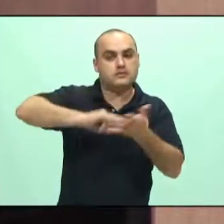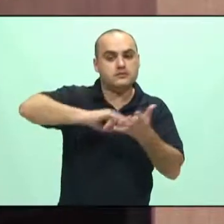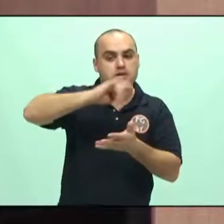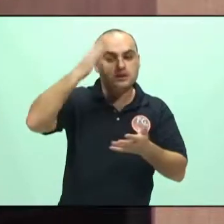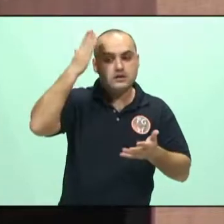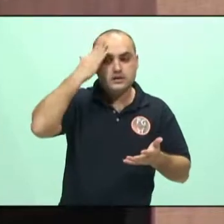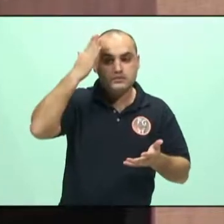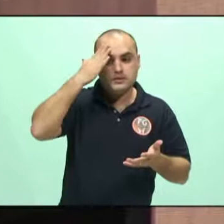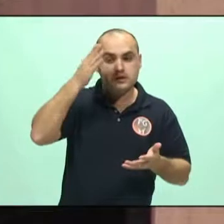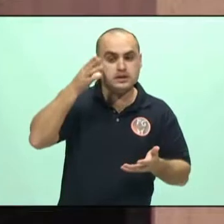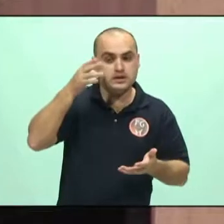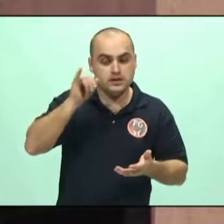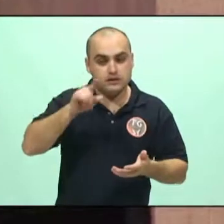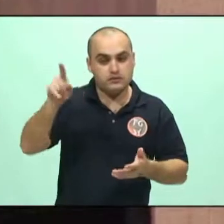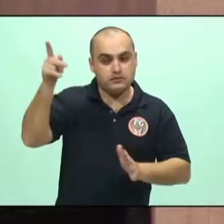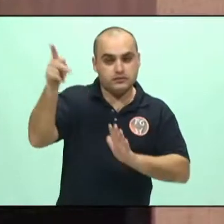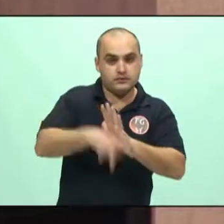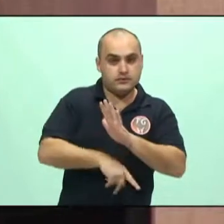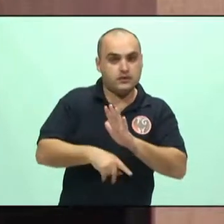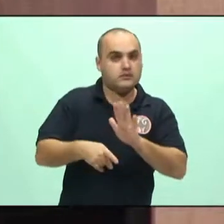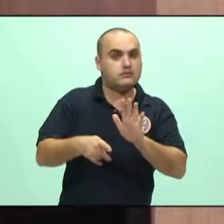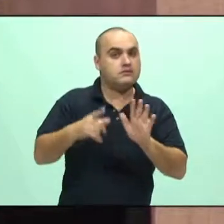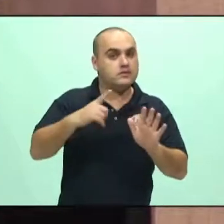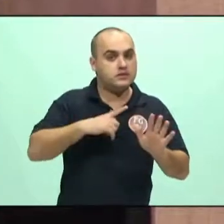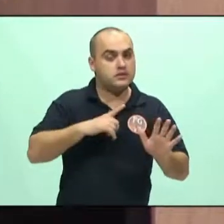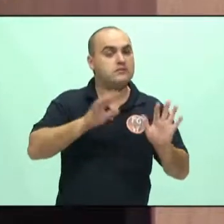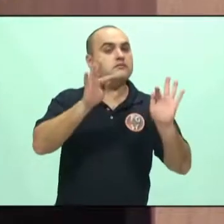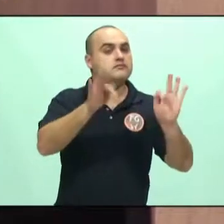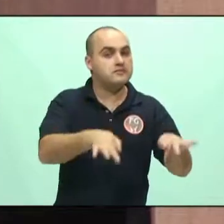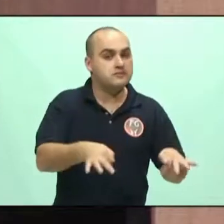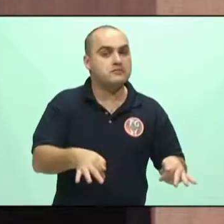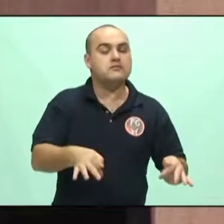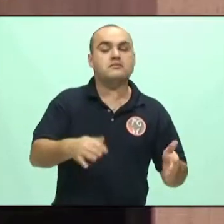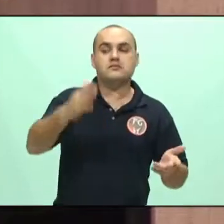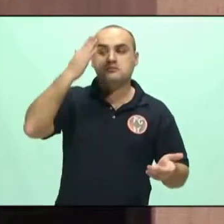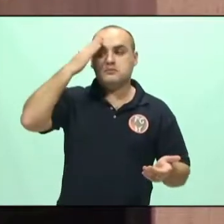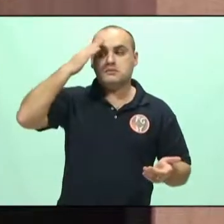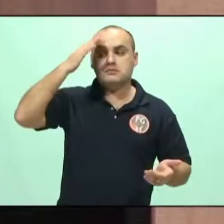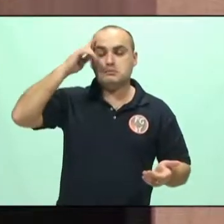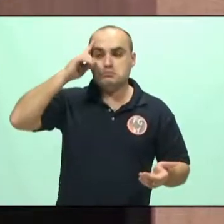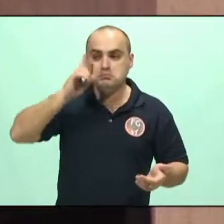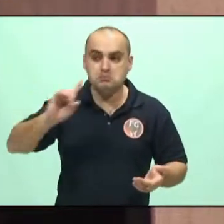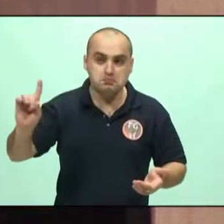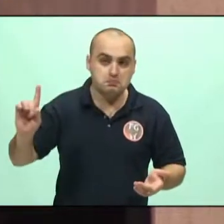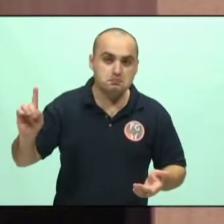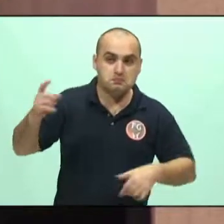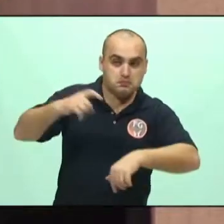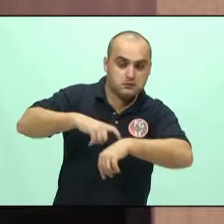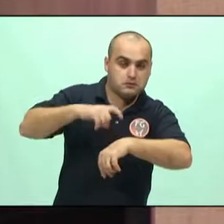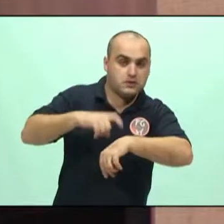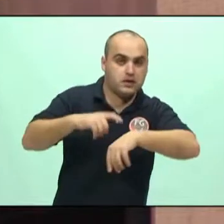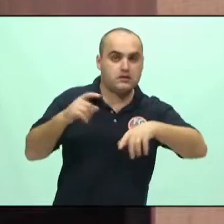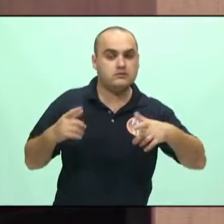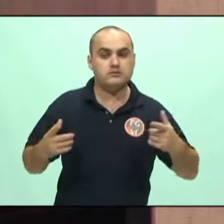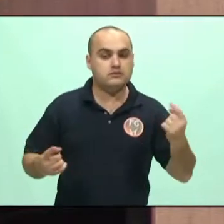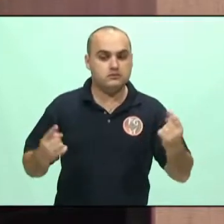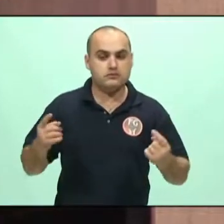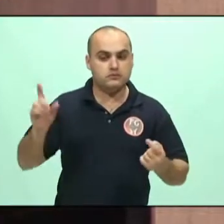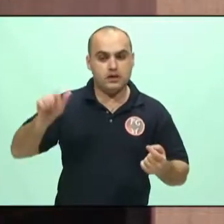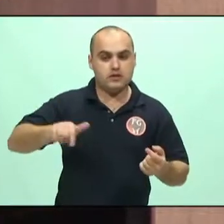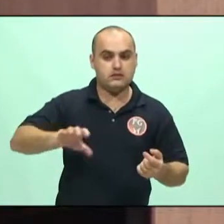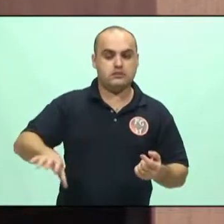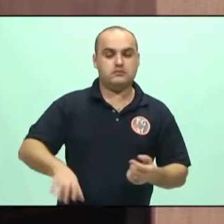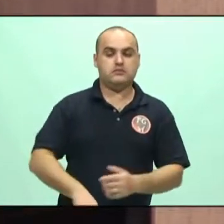se esse projeto vai chegar o fim quando é que vai ser você vai manter o prazo é